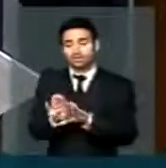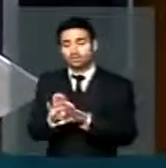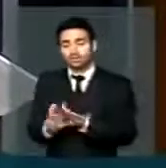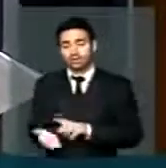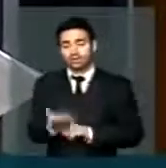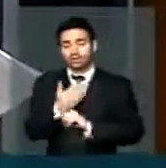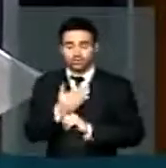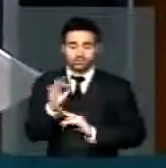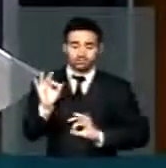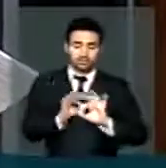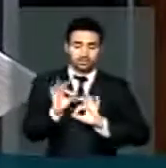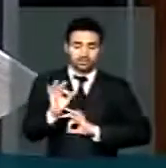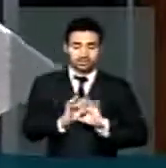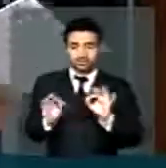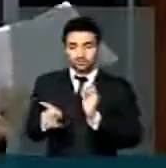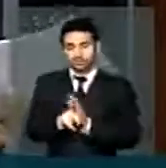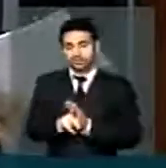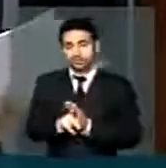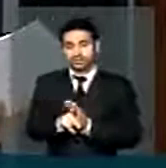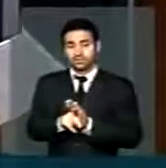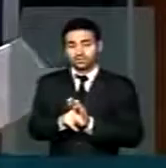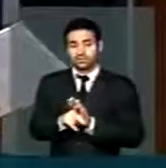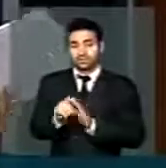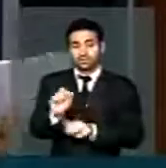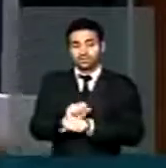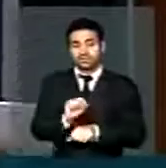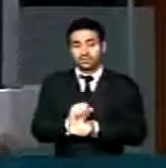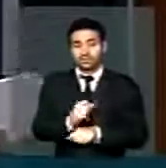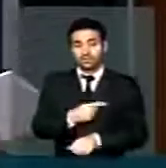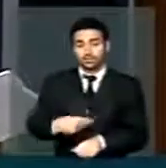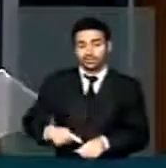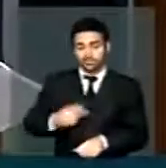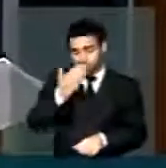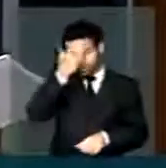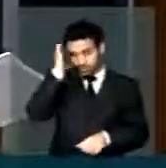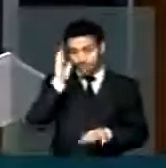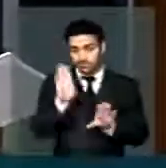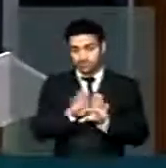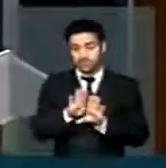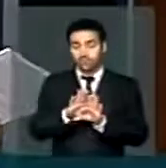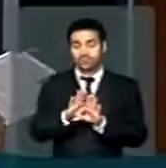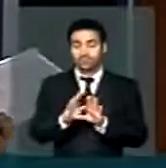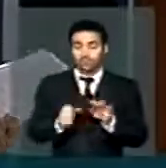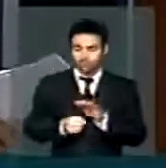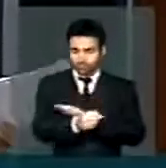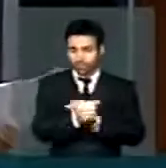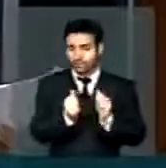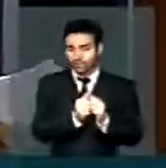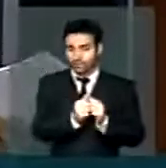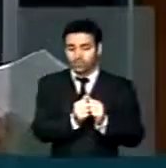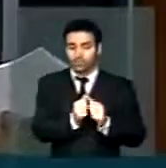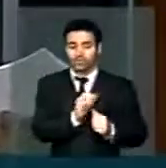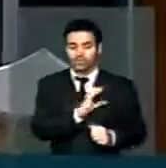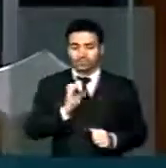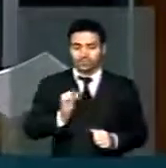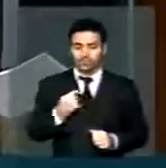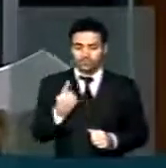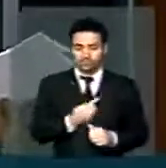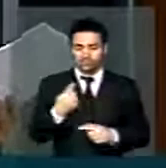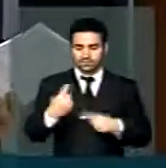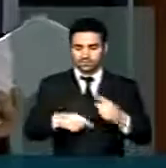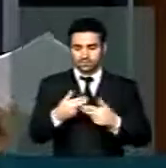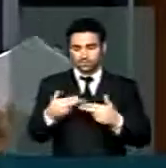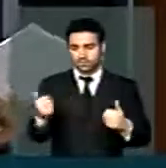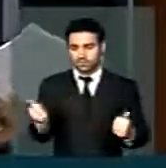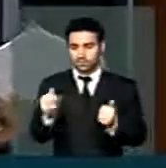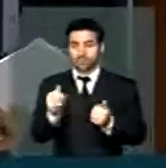com seus planejamentos de recursos hídricos, tanto é que o presidente Eduardo Cunha também oficializou uma comissão para nós debatermos as questões